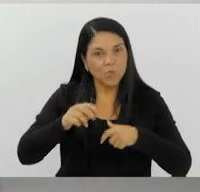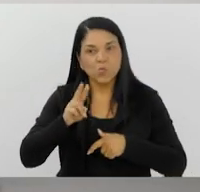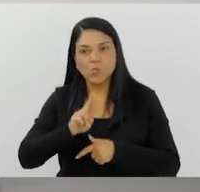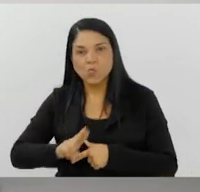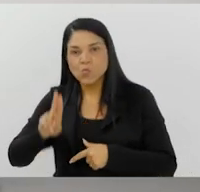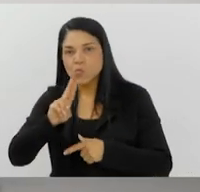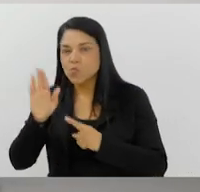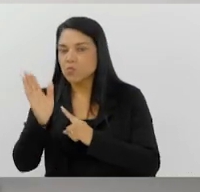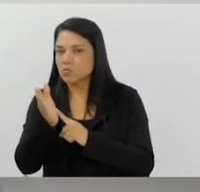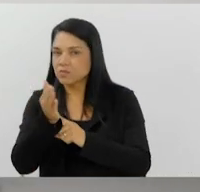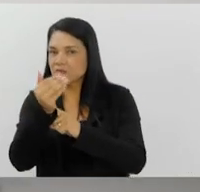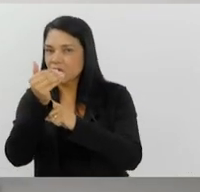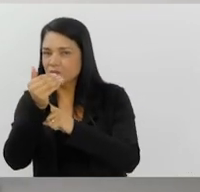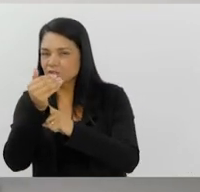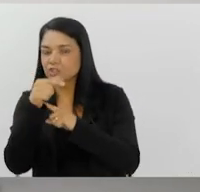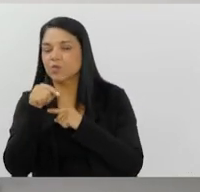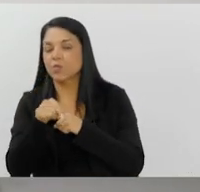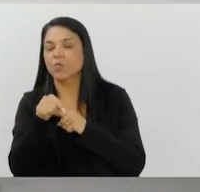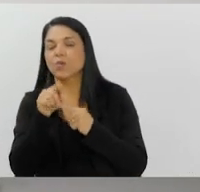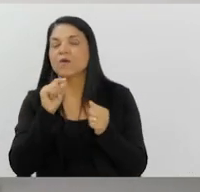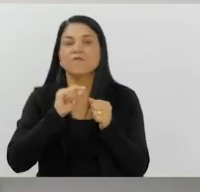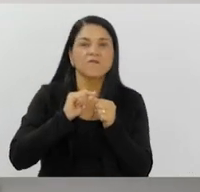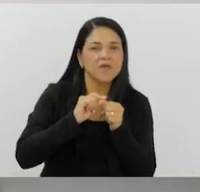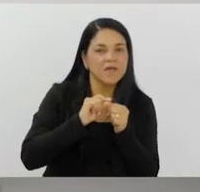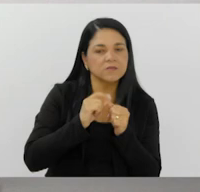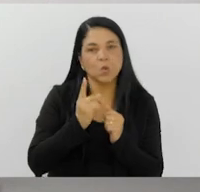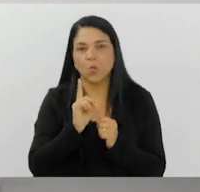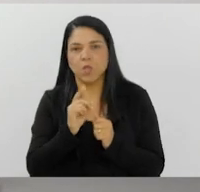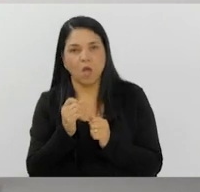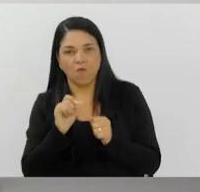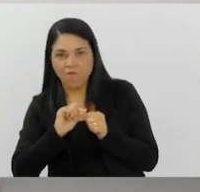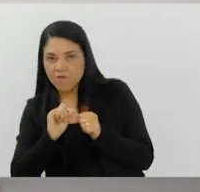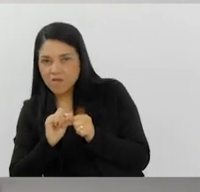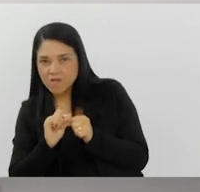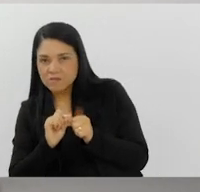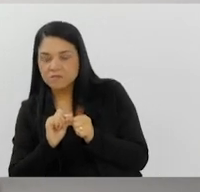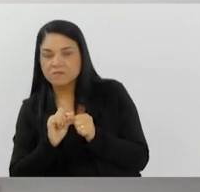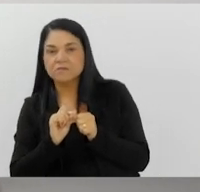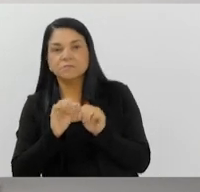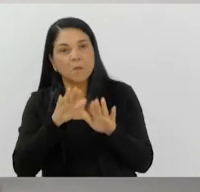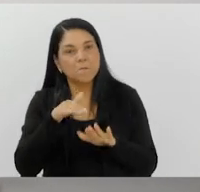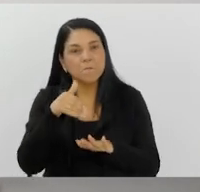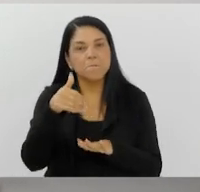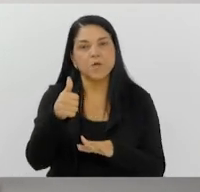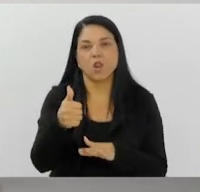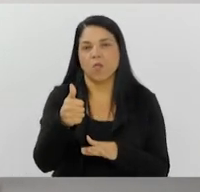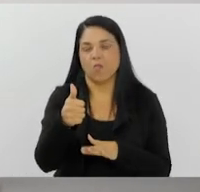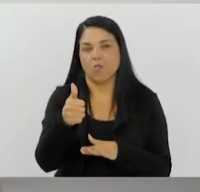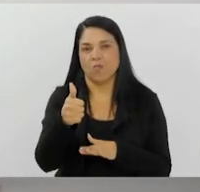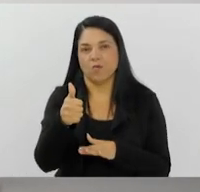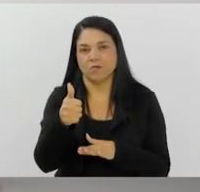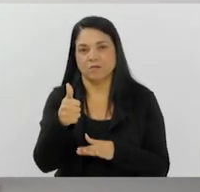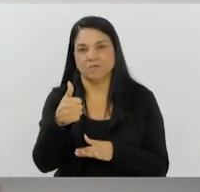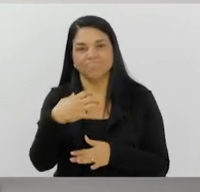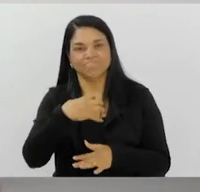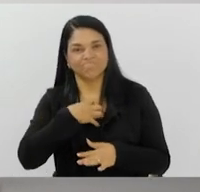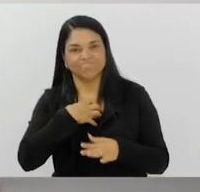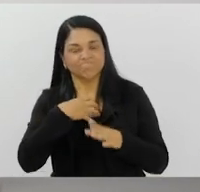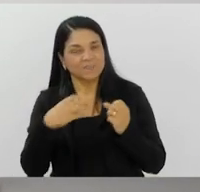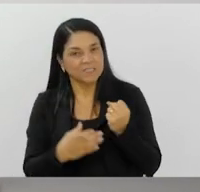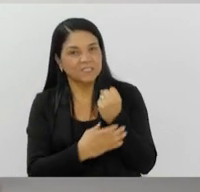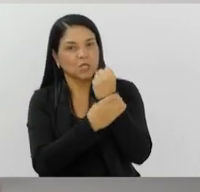tecnologias ver o que que tá sendo feito né para a melhoria da h da sensação de segurança da